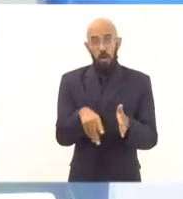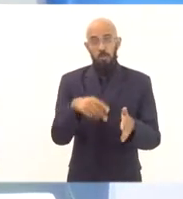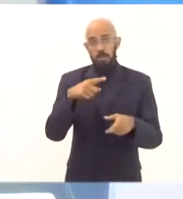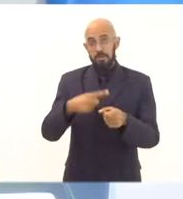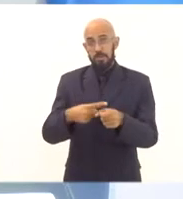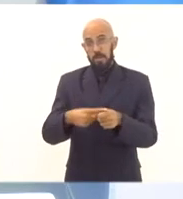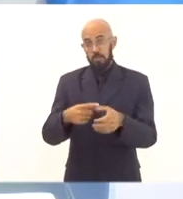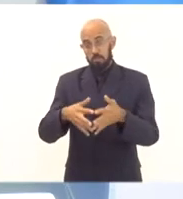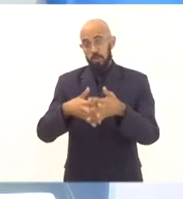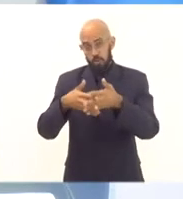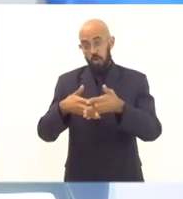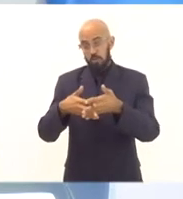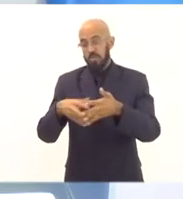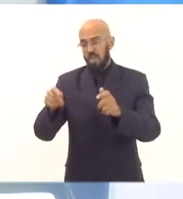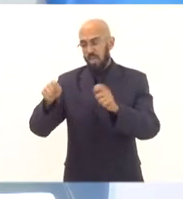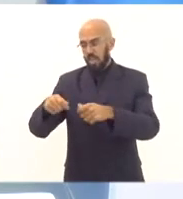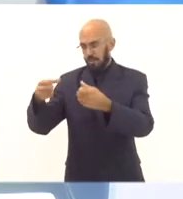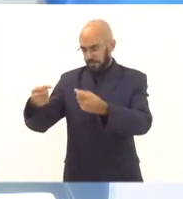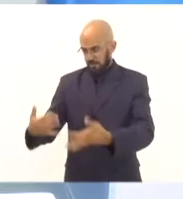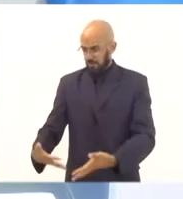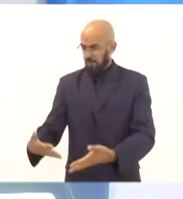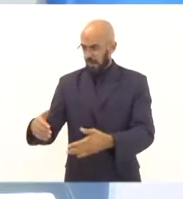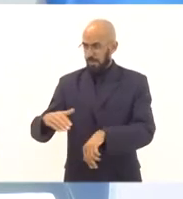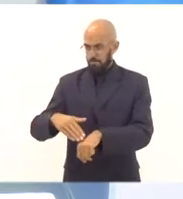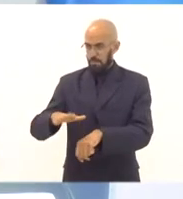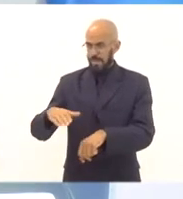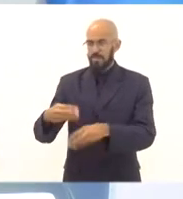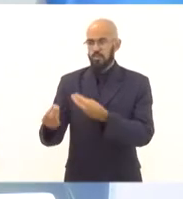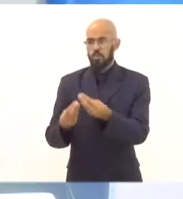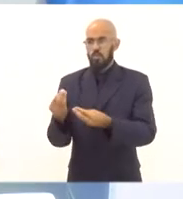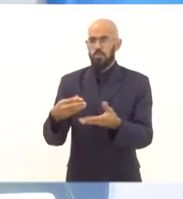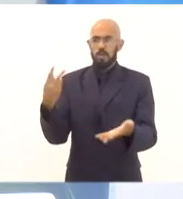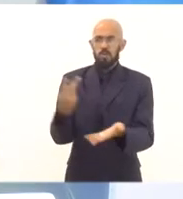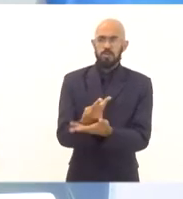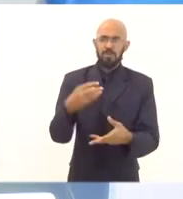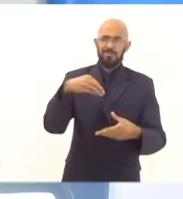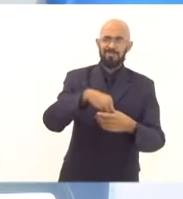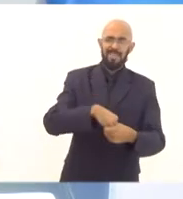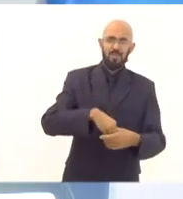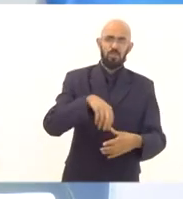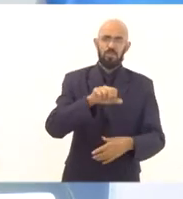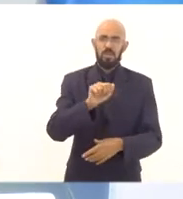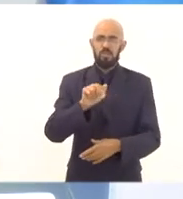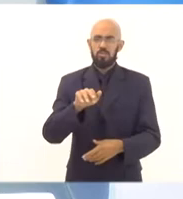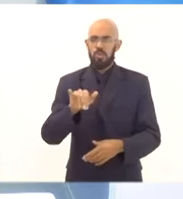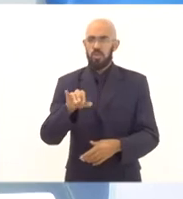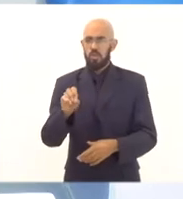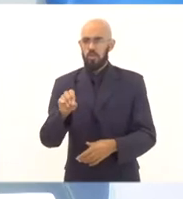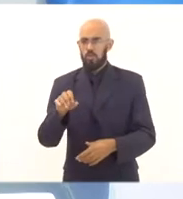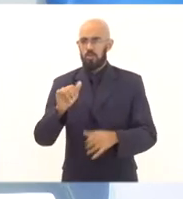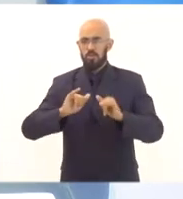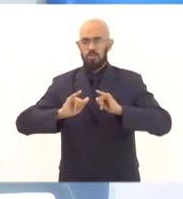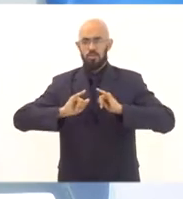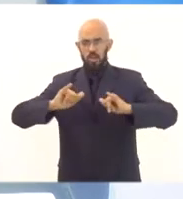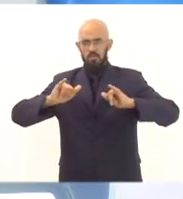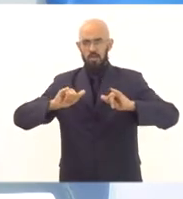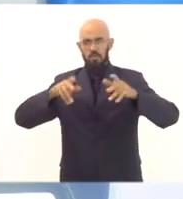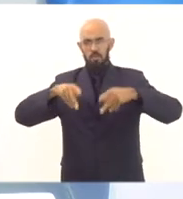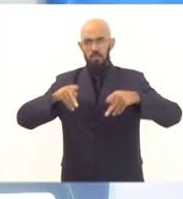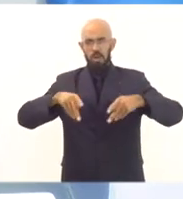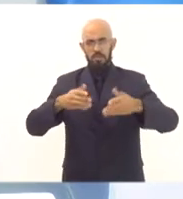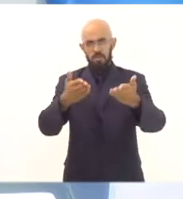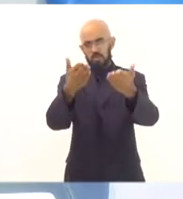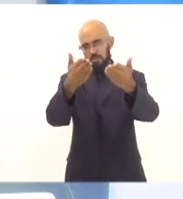em poderia explicar como é que tá Tá se dando isso de andar de Rio para gente informar a população que está nos assistindo